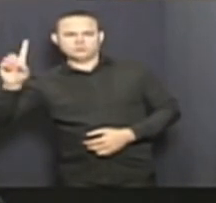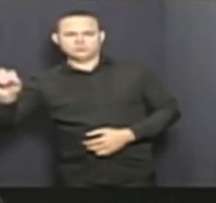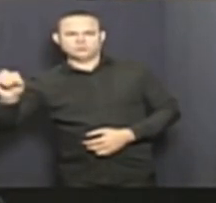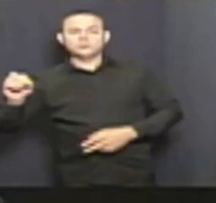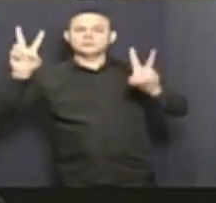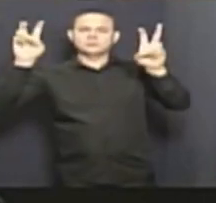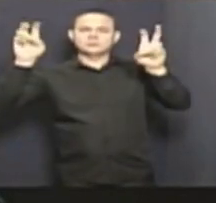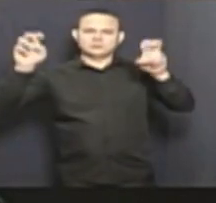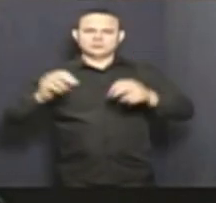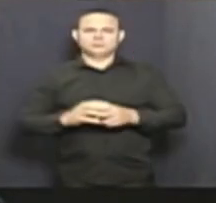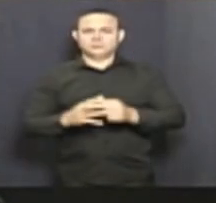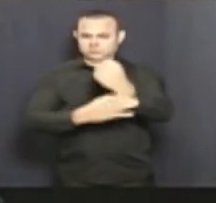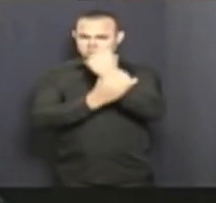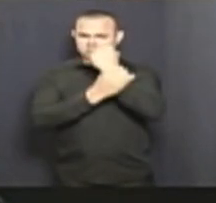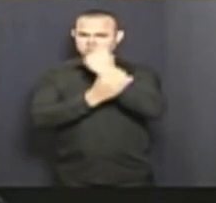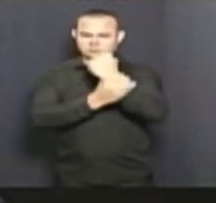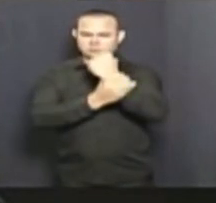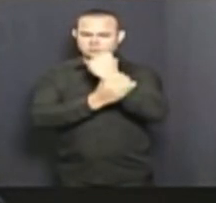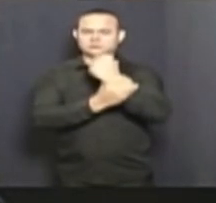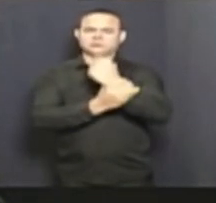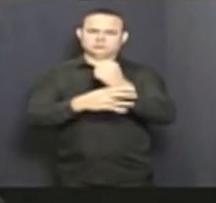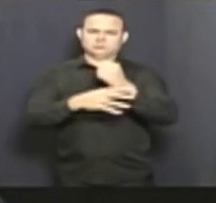segurança pública